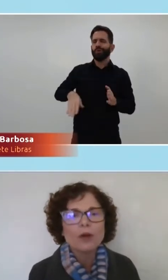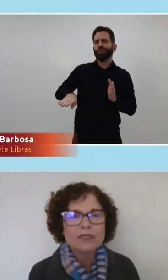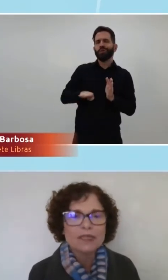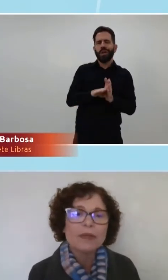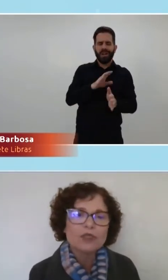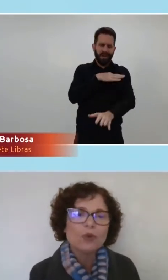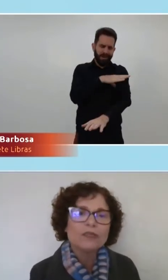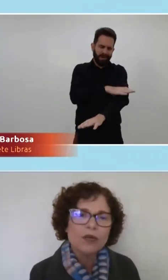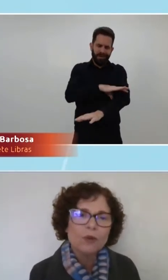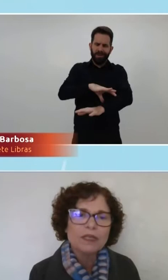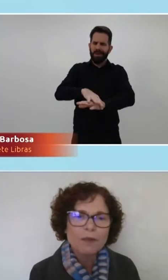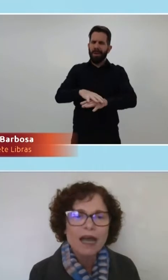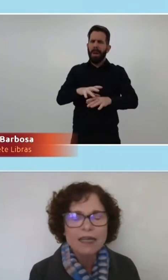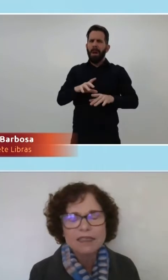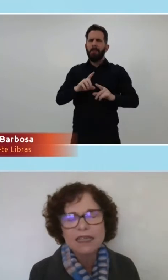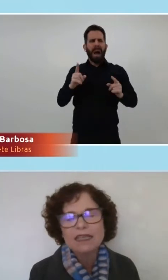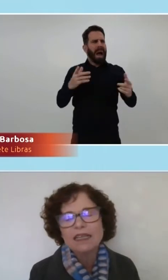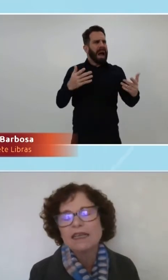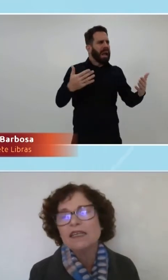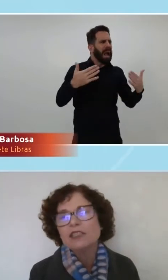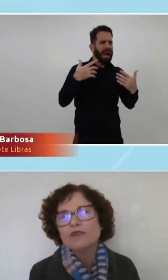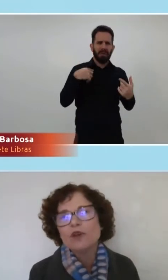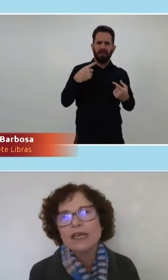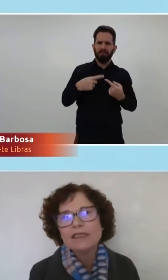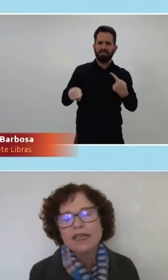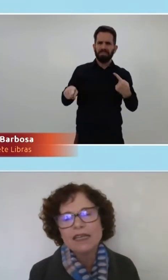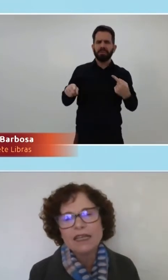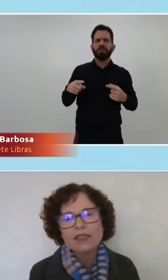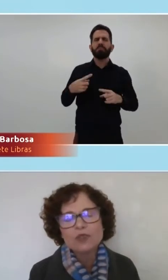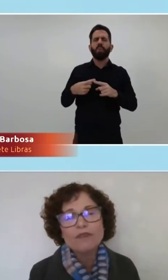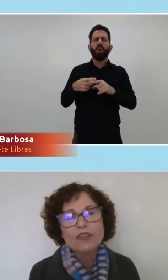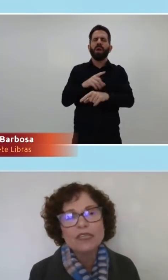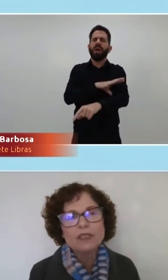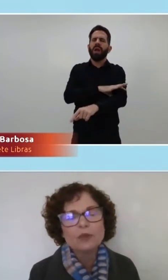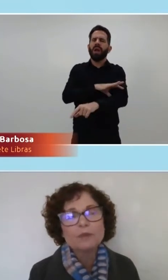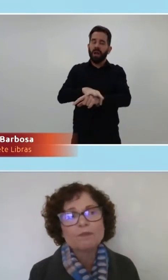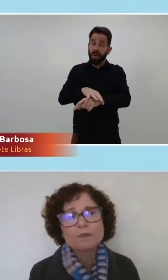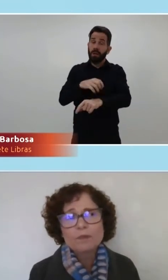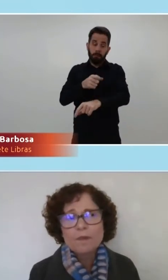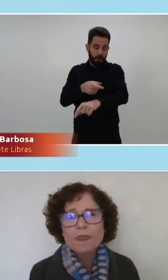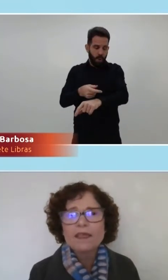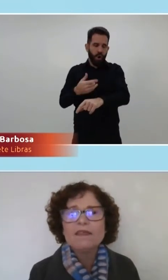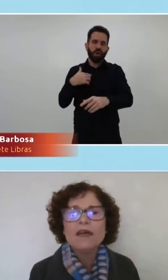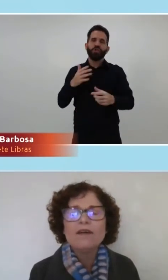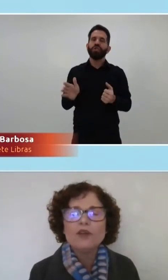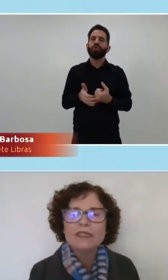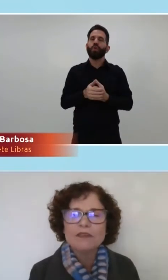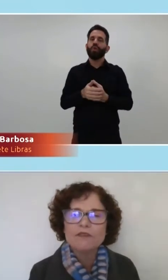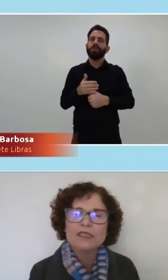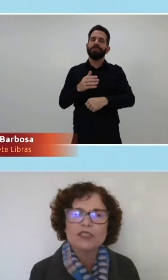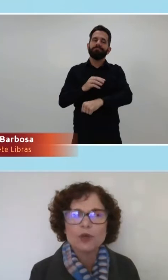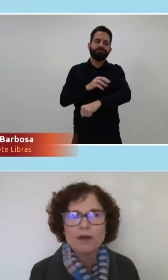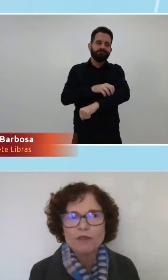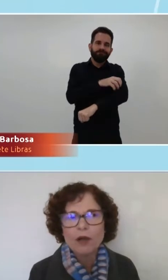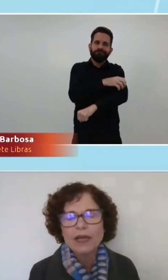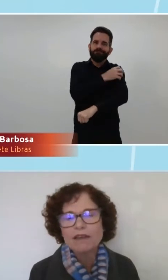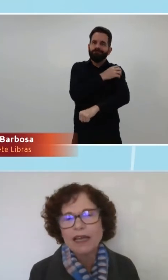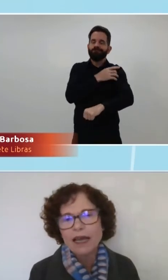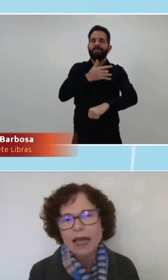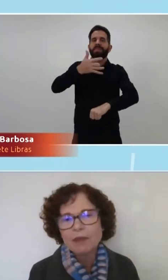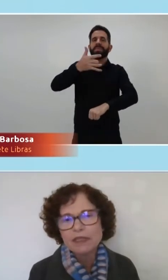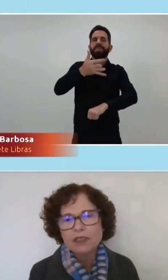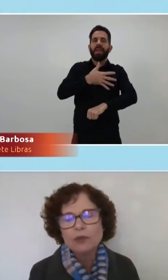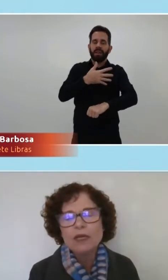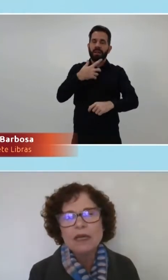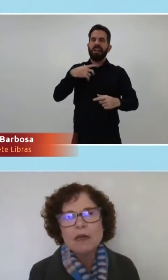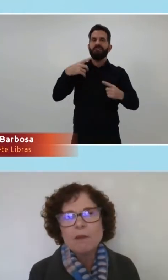casaco, pode ser para esconder algumas marcas que ele tenha de violência que ele tenha sofrido. Então, a violência física, de alguma forma, ela